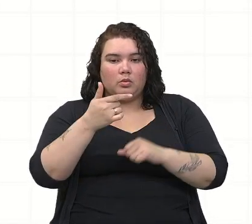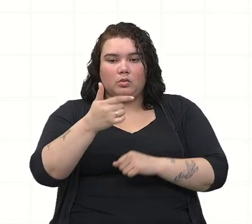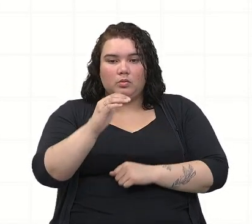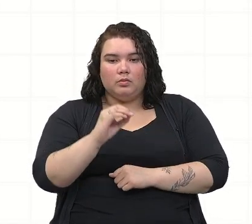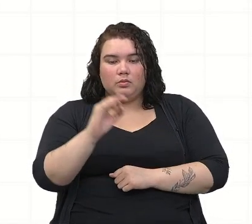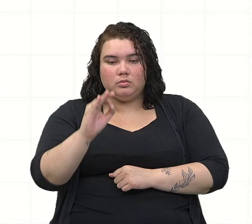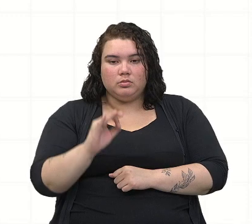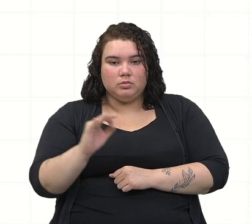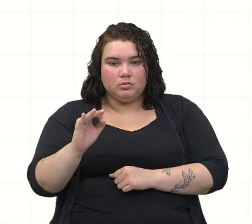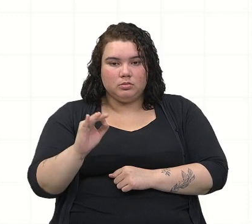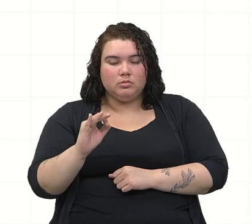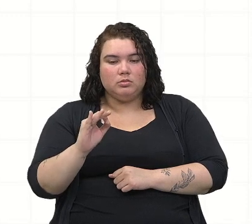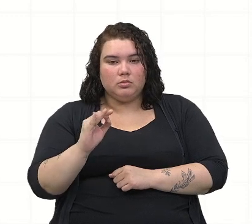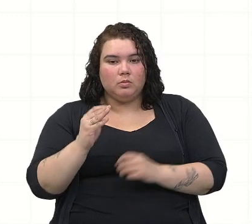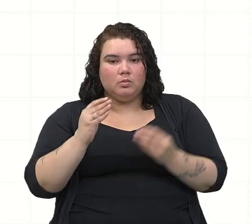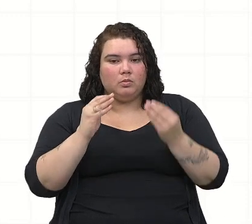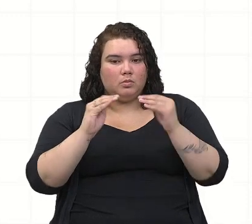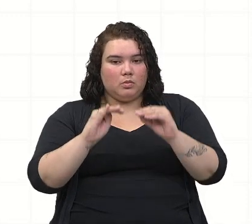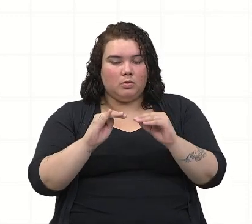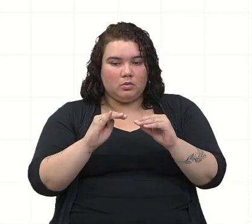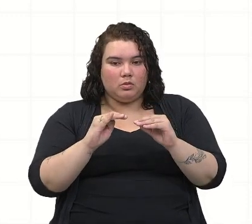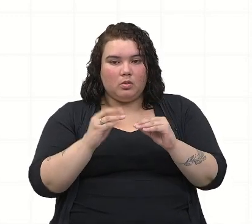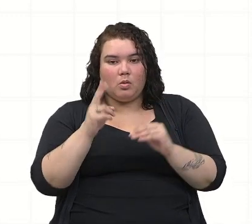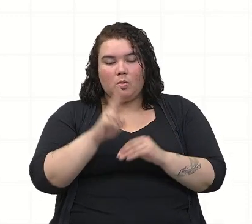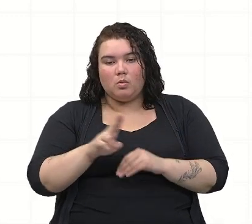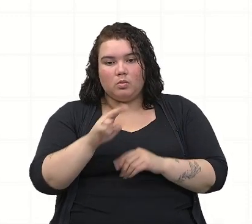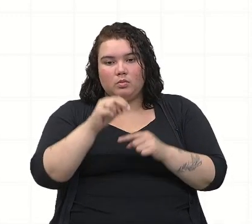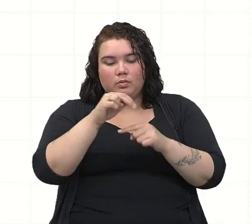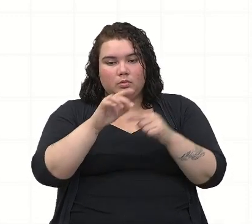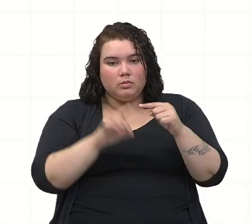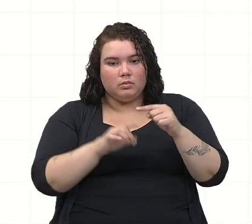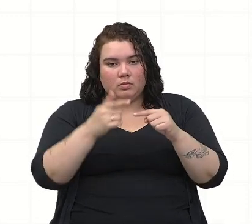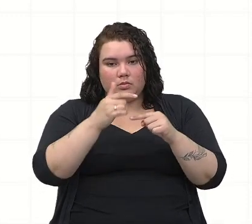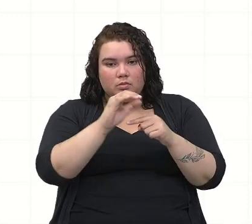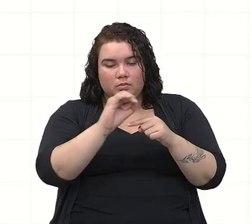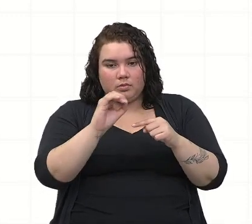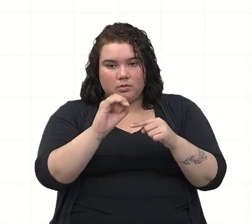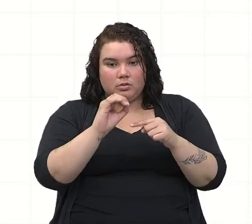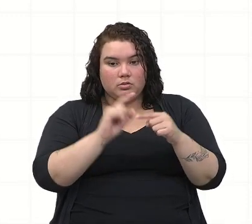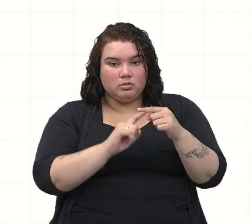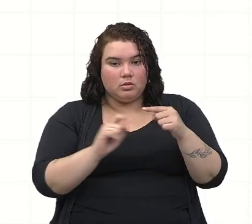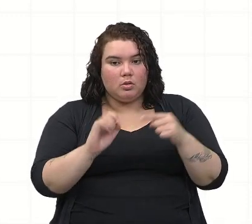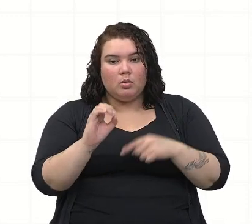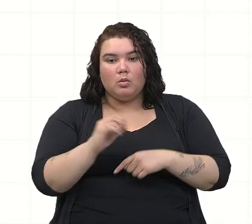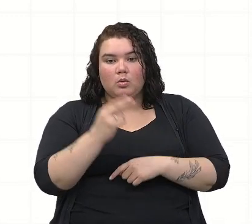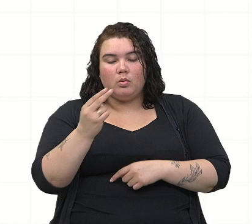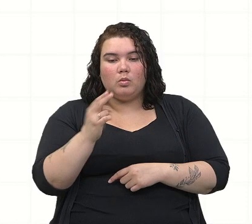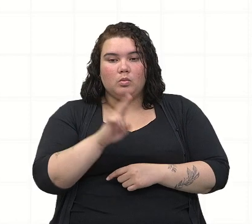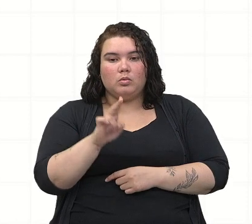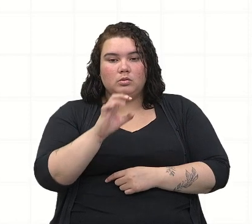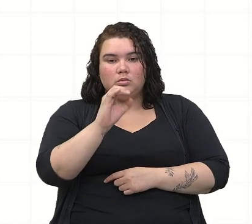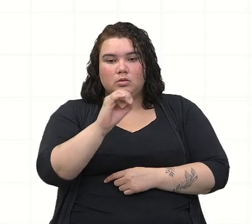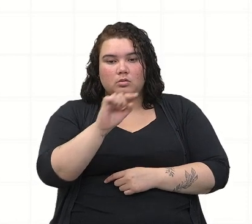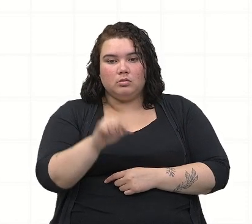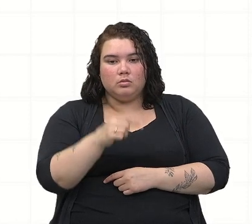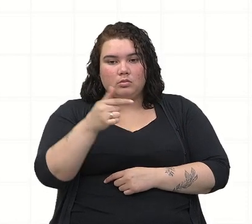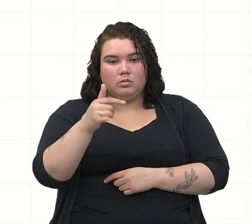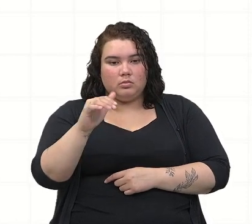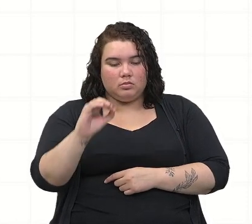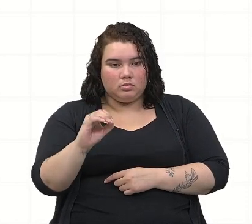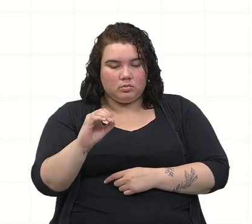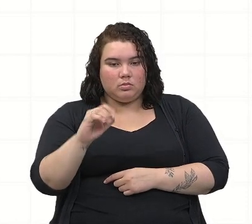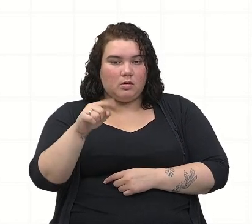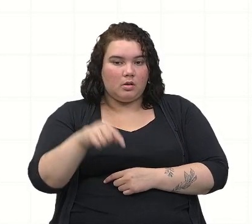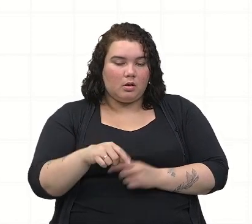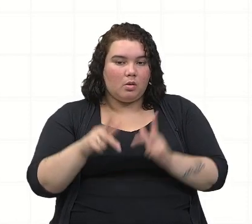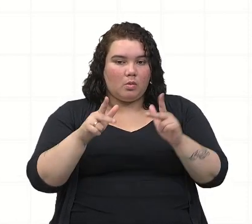20%, tá? Ou nós vamos usar a forma de fração, ou 0,20, que é o mesmo